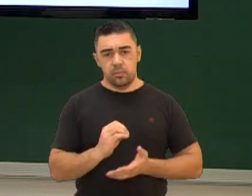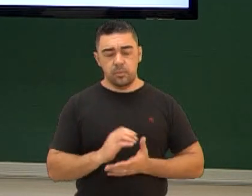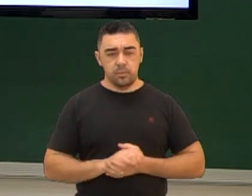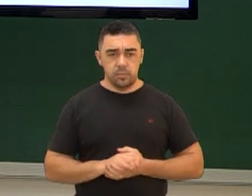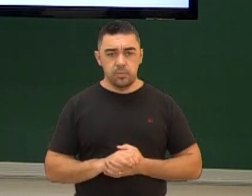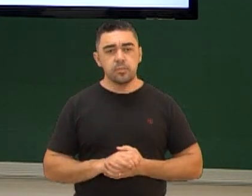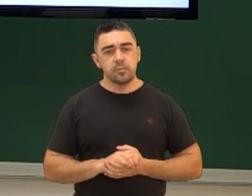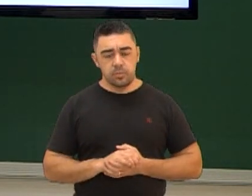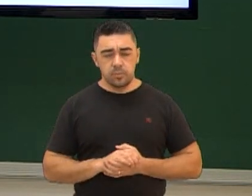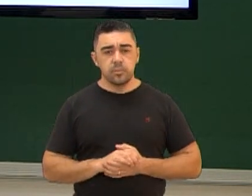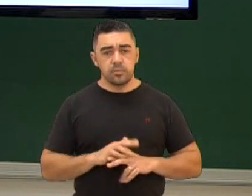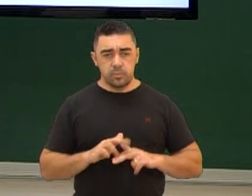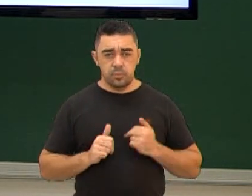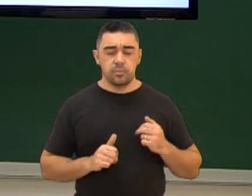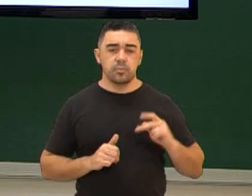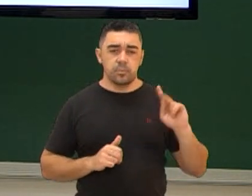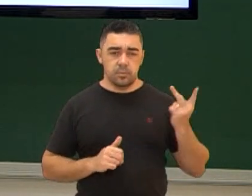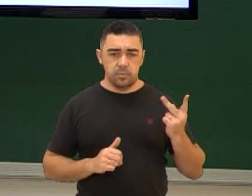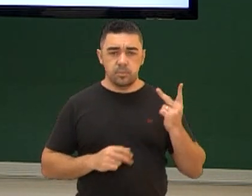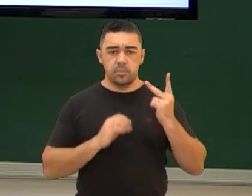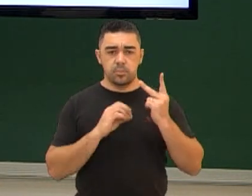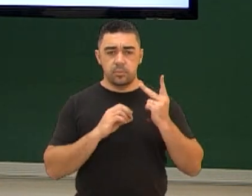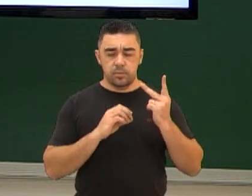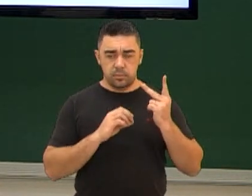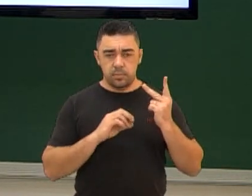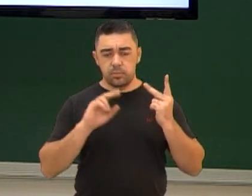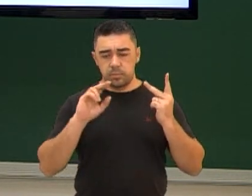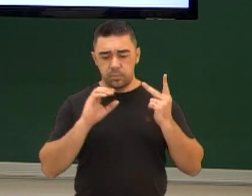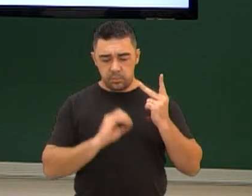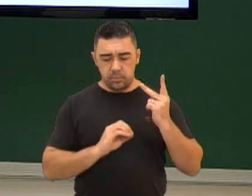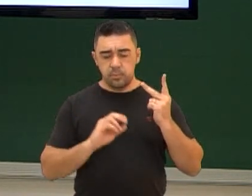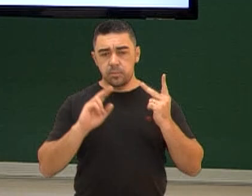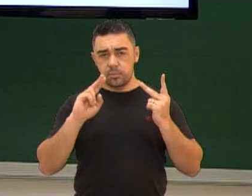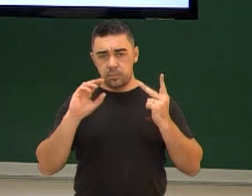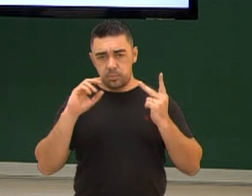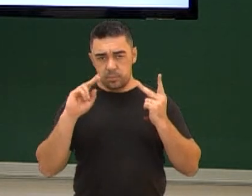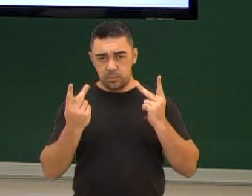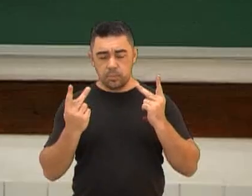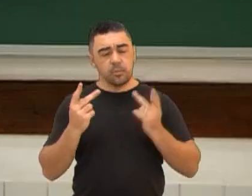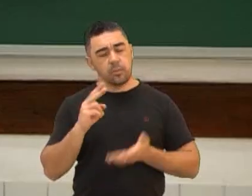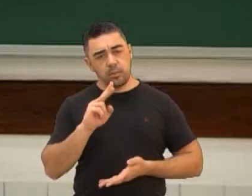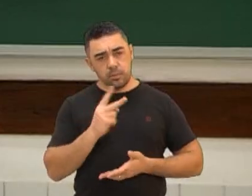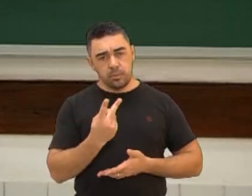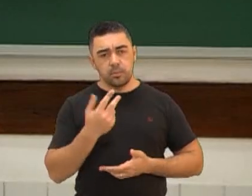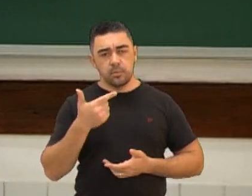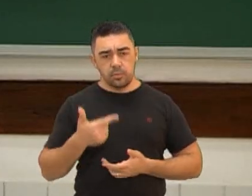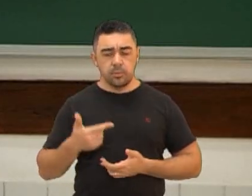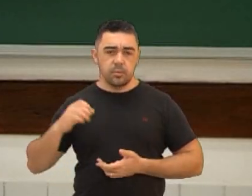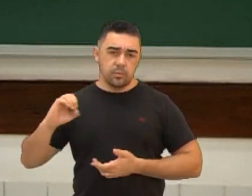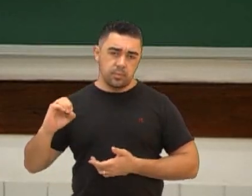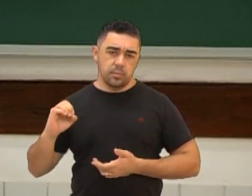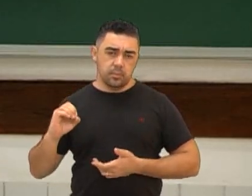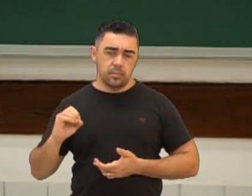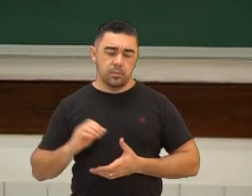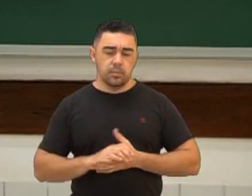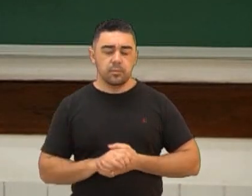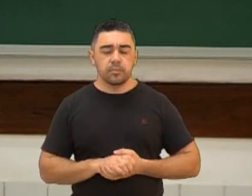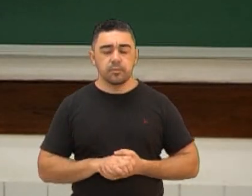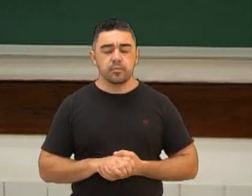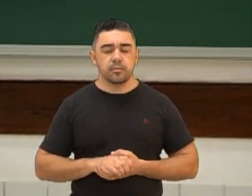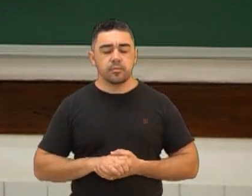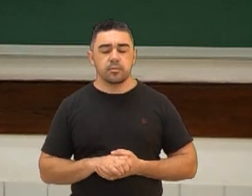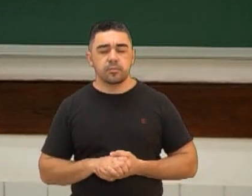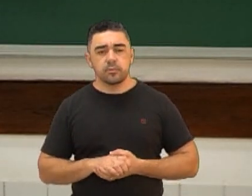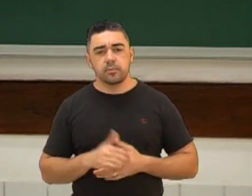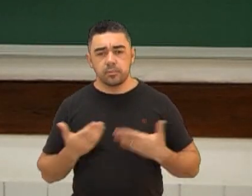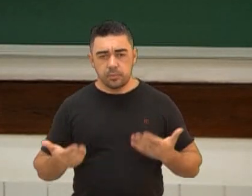a gente tem o oxigênio trazendo muito mais os elétrons para ele do que o hidrogênio.